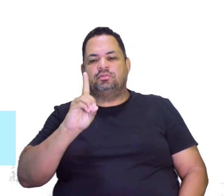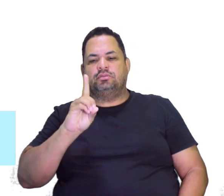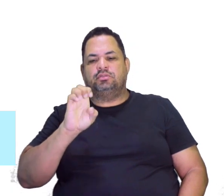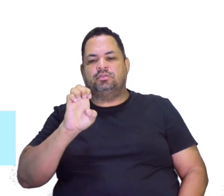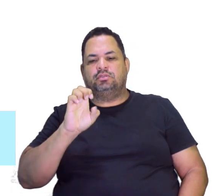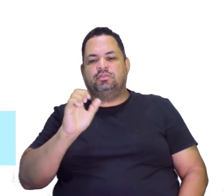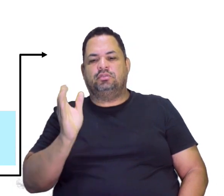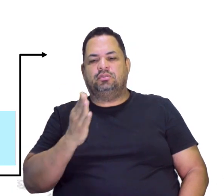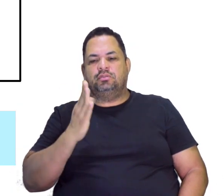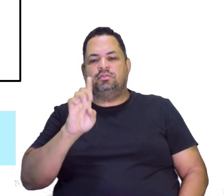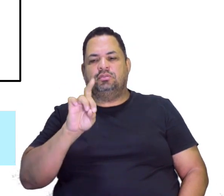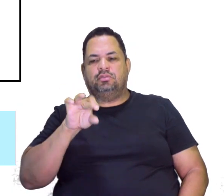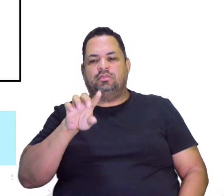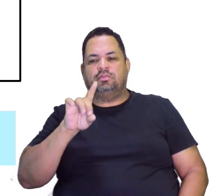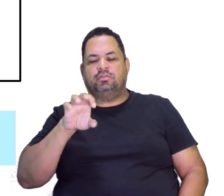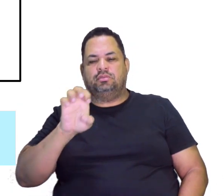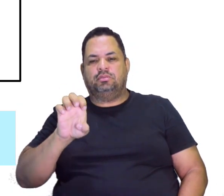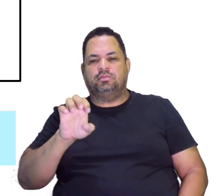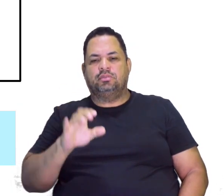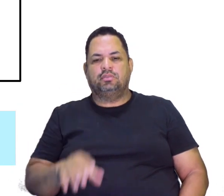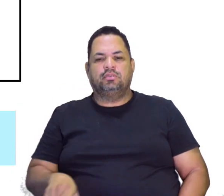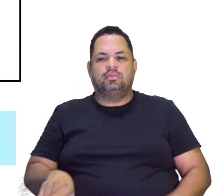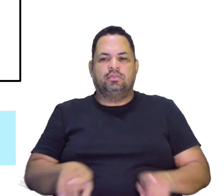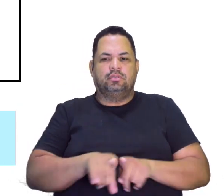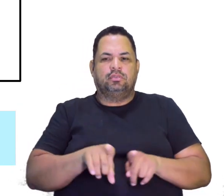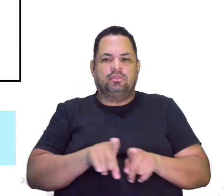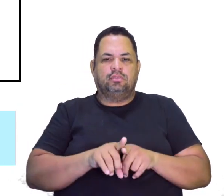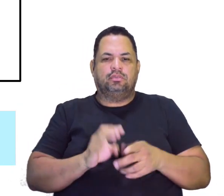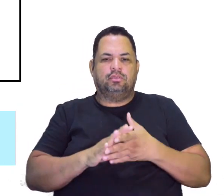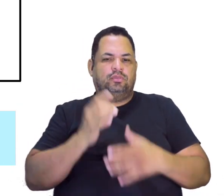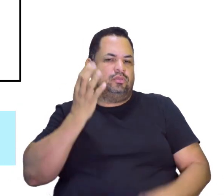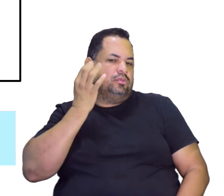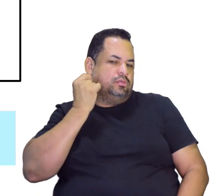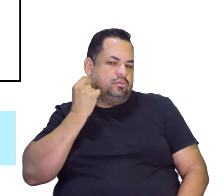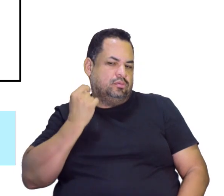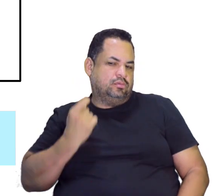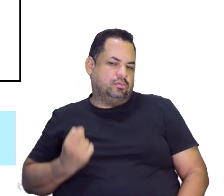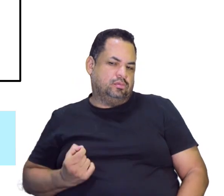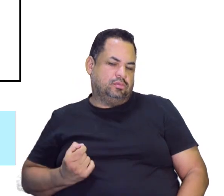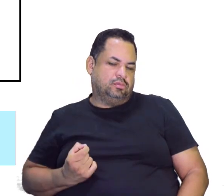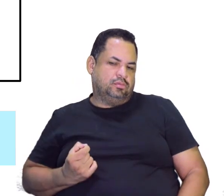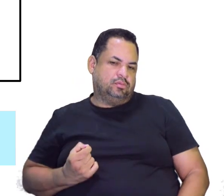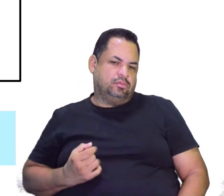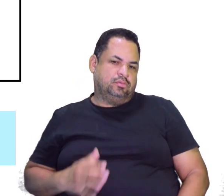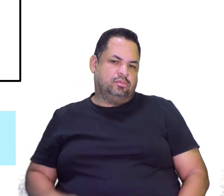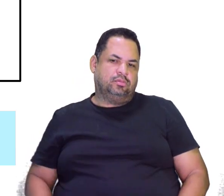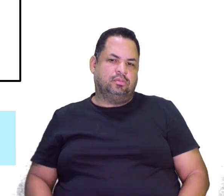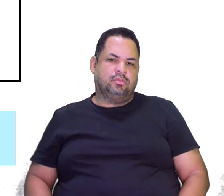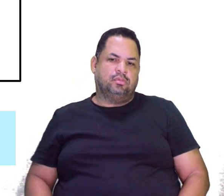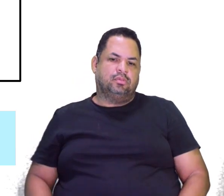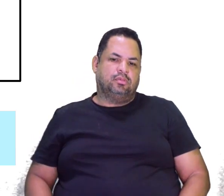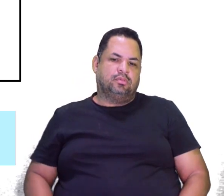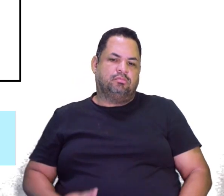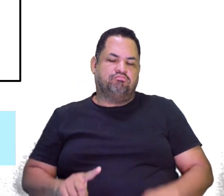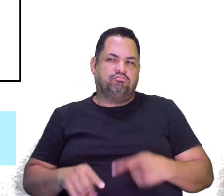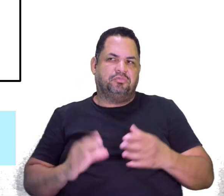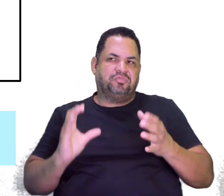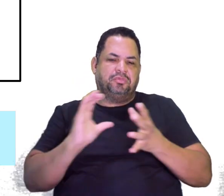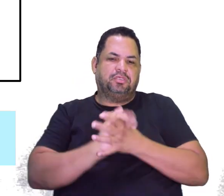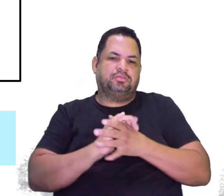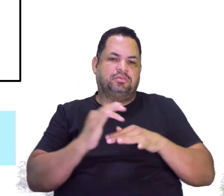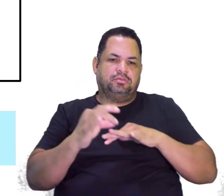e ao seu lado aí nós temos Tacila do Amaral foram casados né viveram muitos